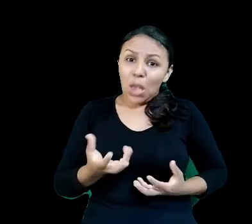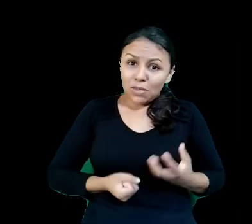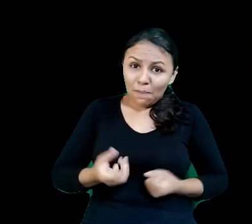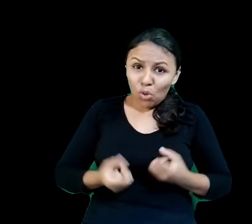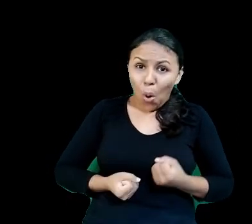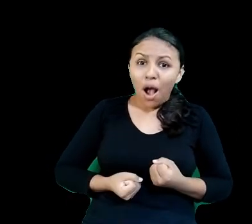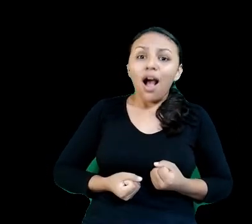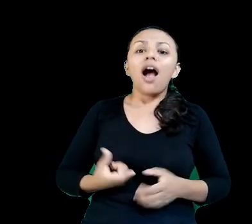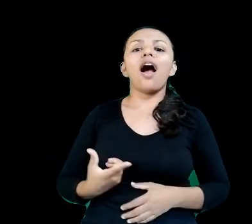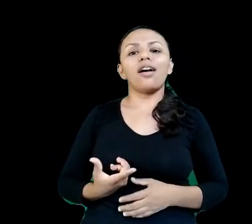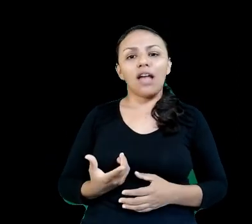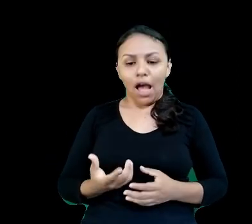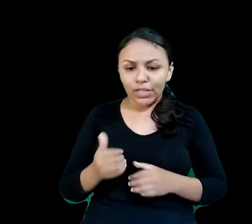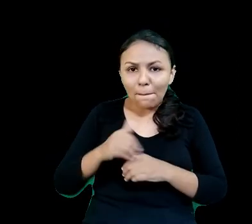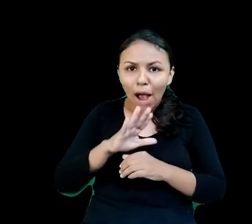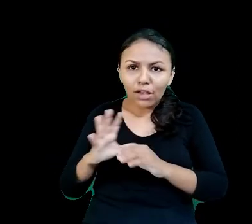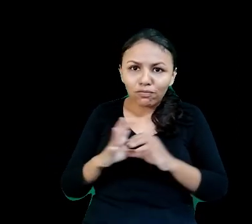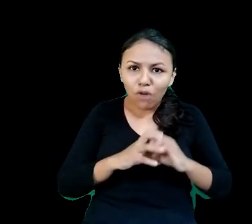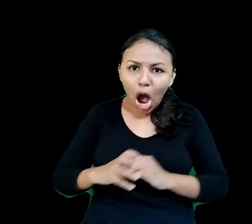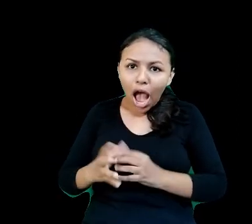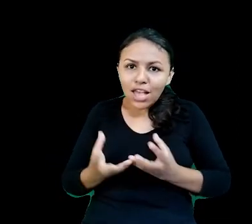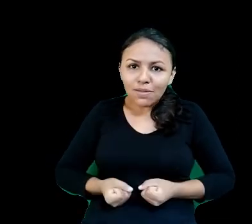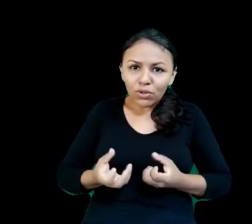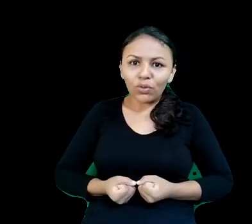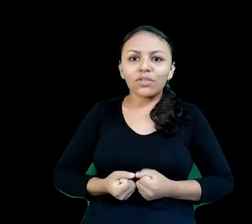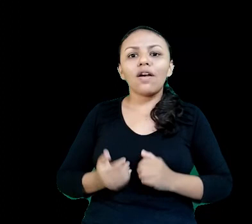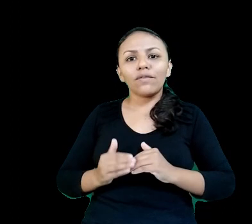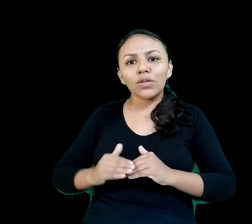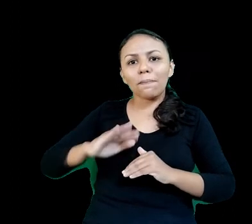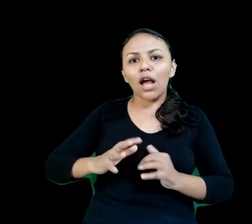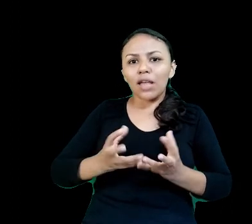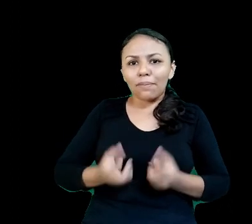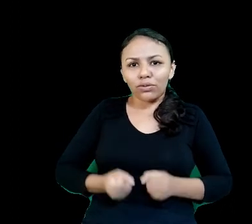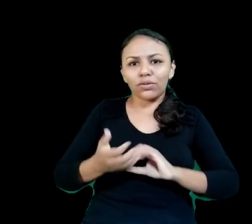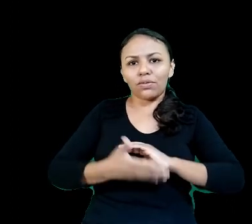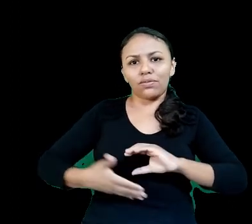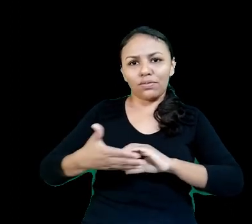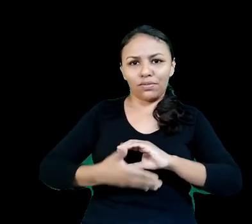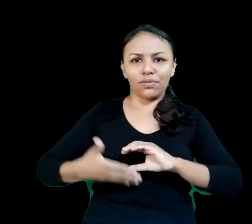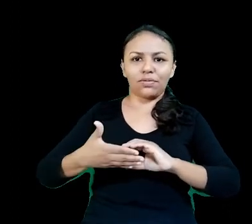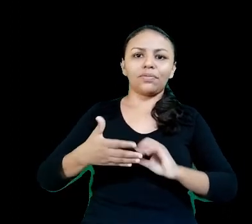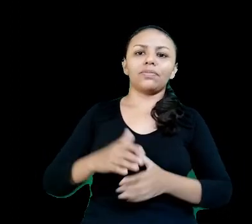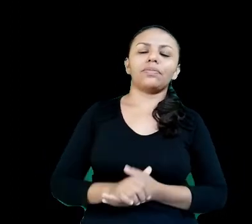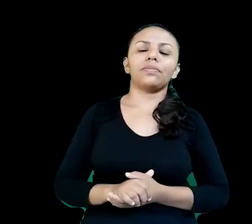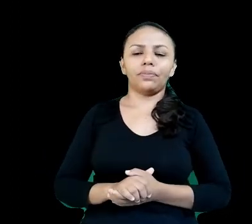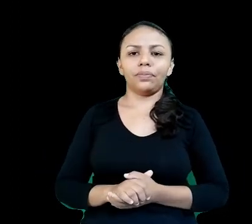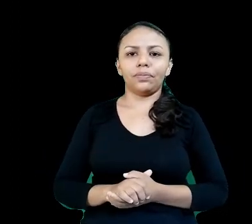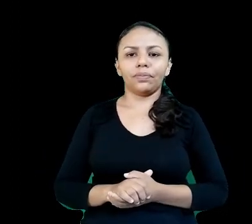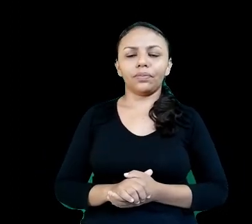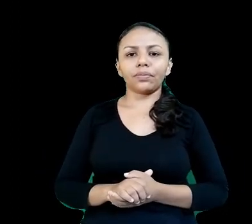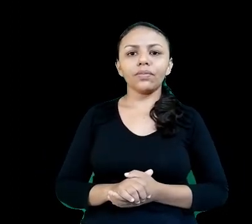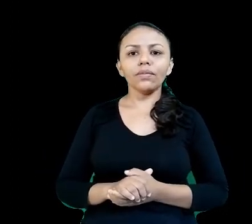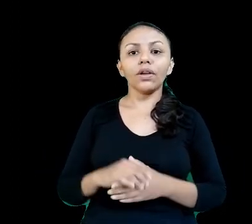aumentar a expressão desses receptores, aumentando aí a absorção de carboidratos. Desta